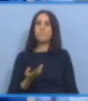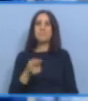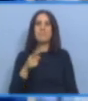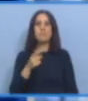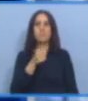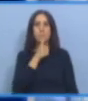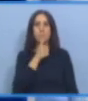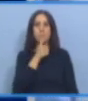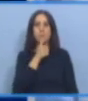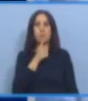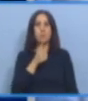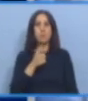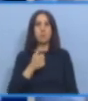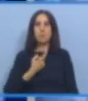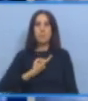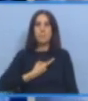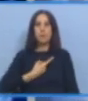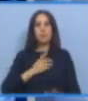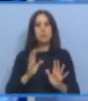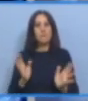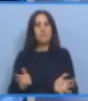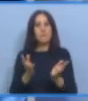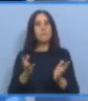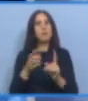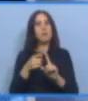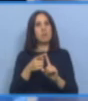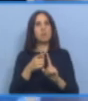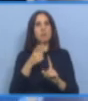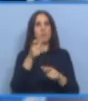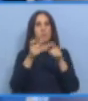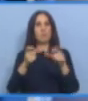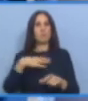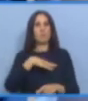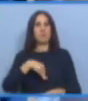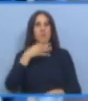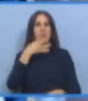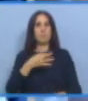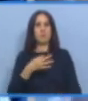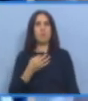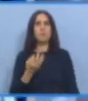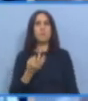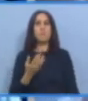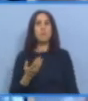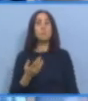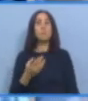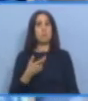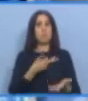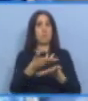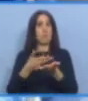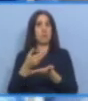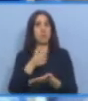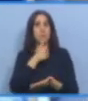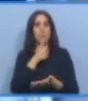uma questão que tem que mobilizar toda a humanidade no sentido de não apenas lidarmos com